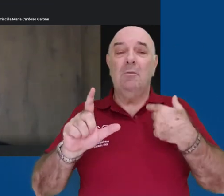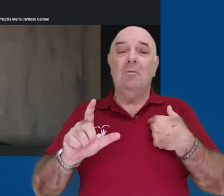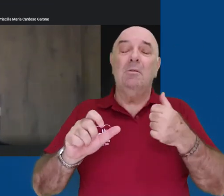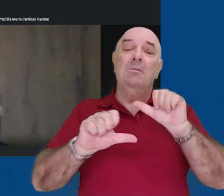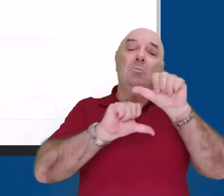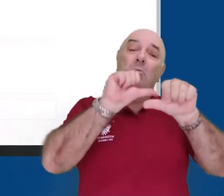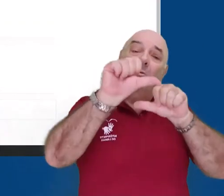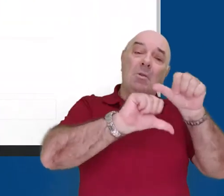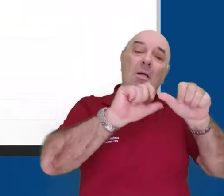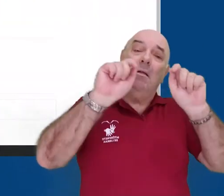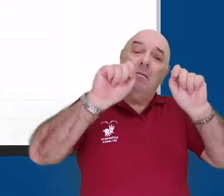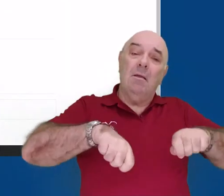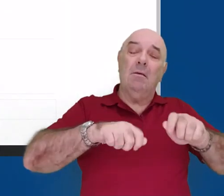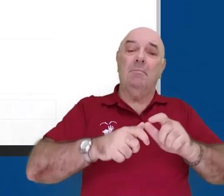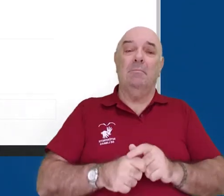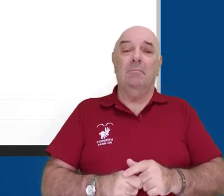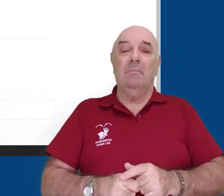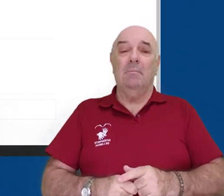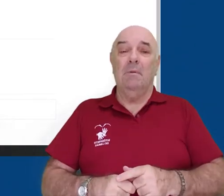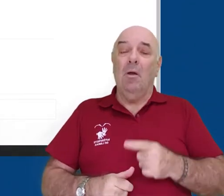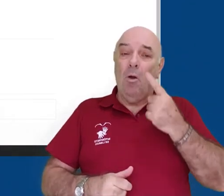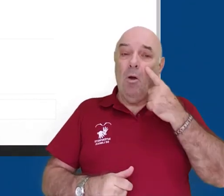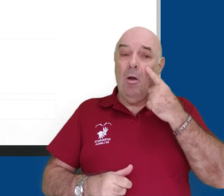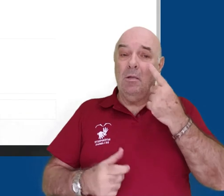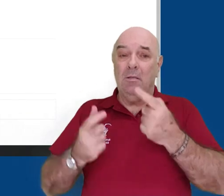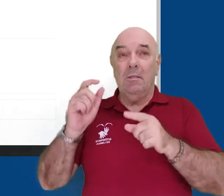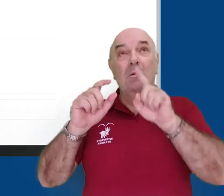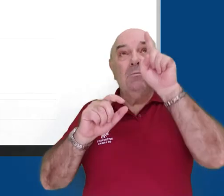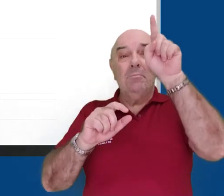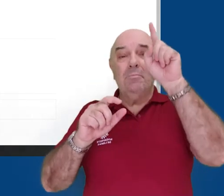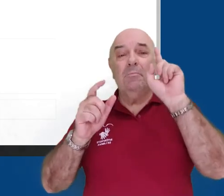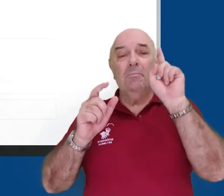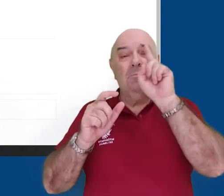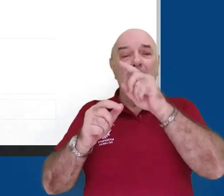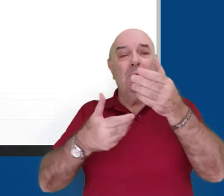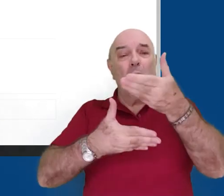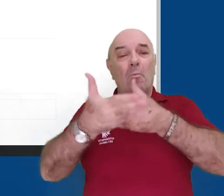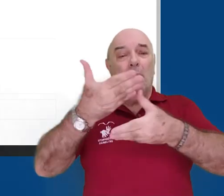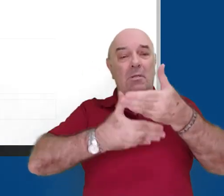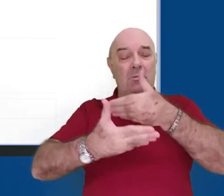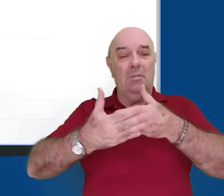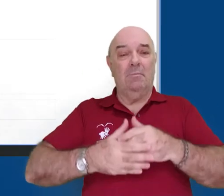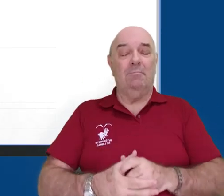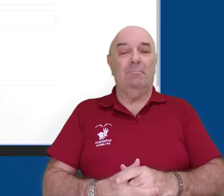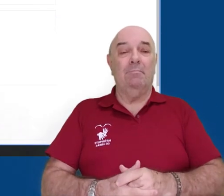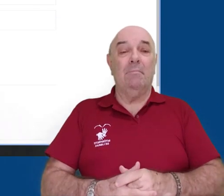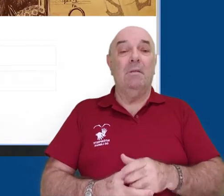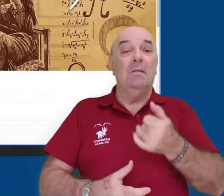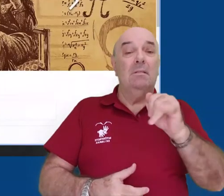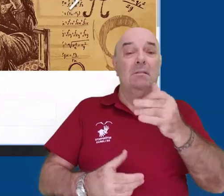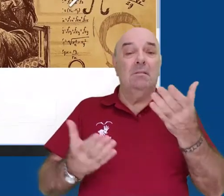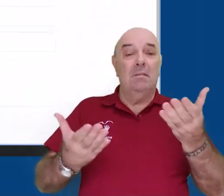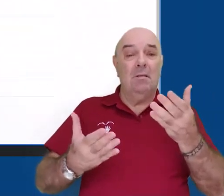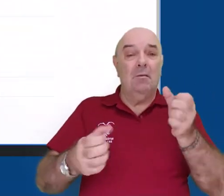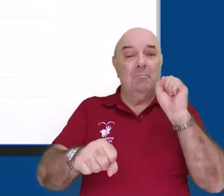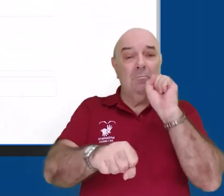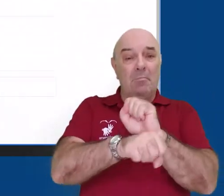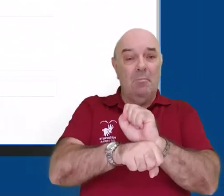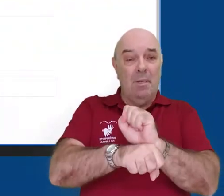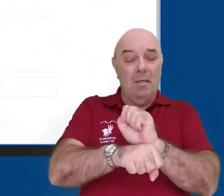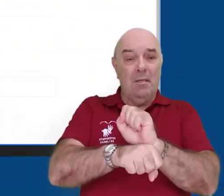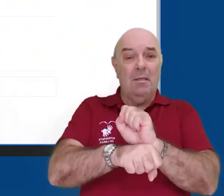basta Alternar e, no canto superior direito, selecione Compartilhar esta guia. Para interromper uma